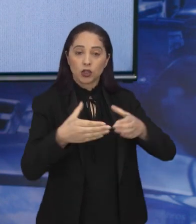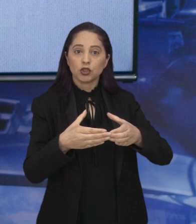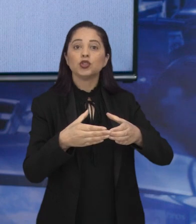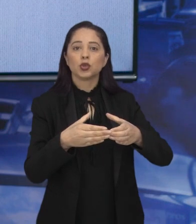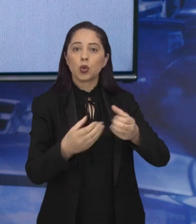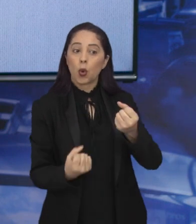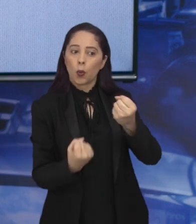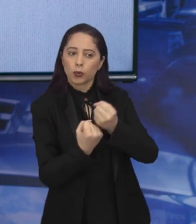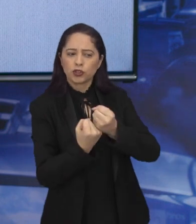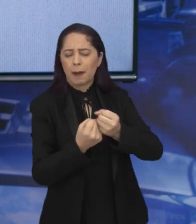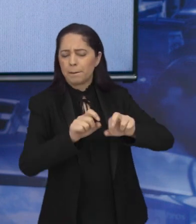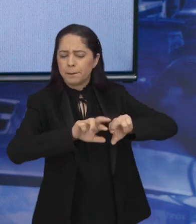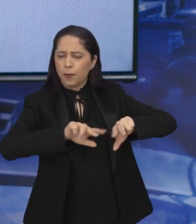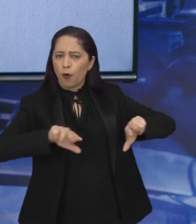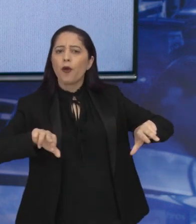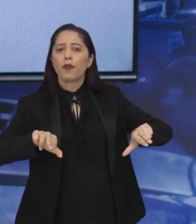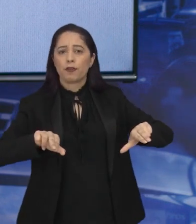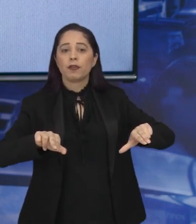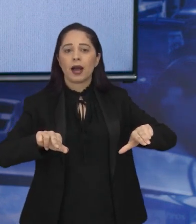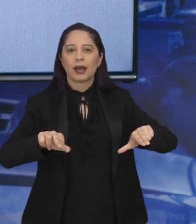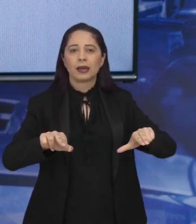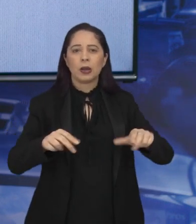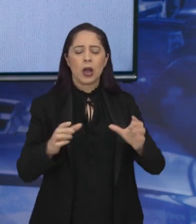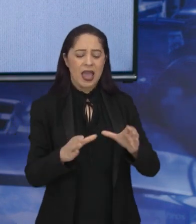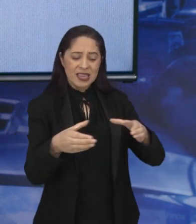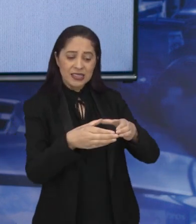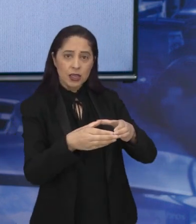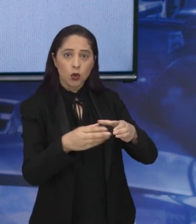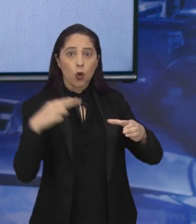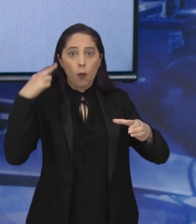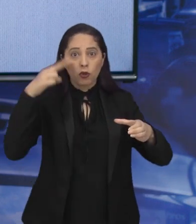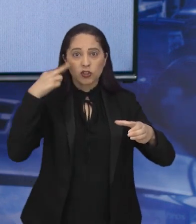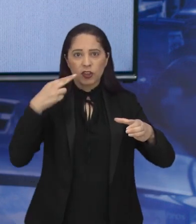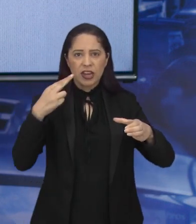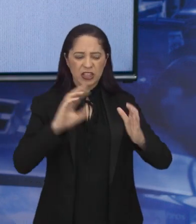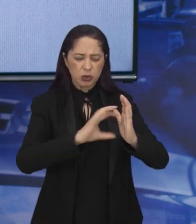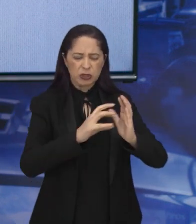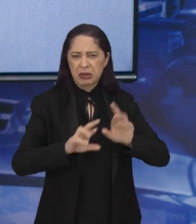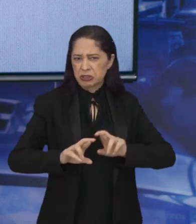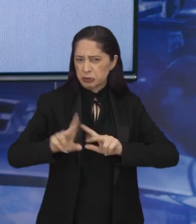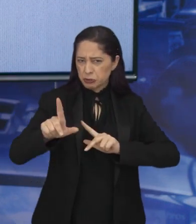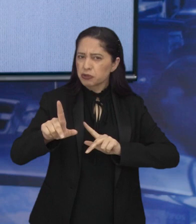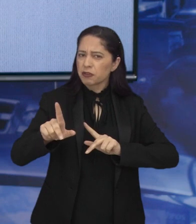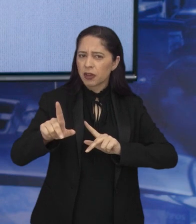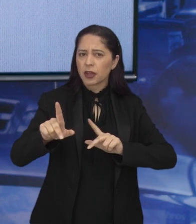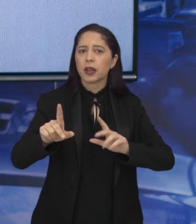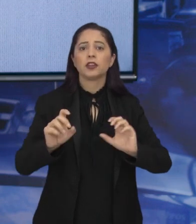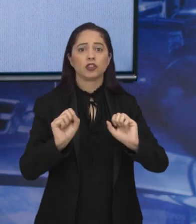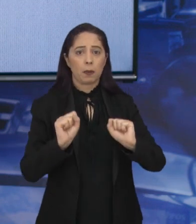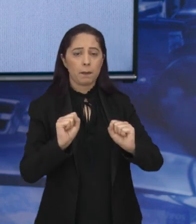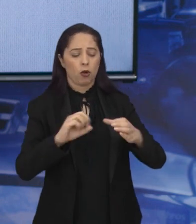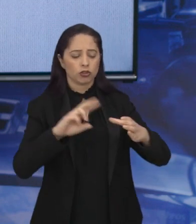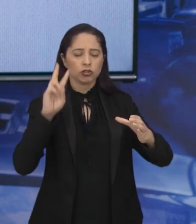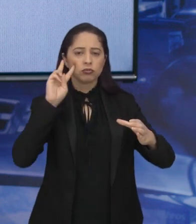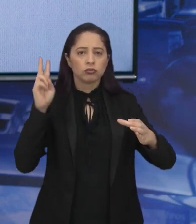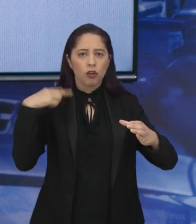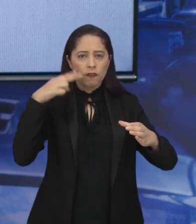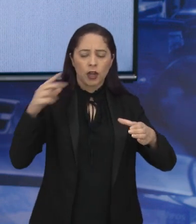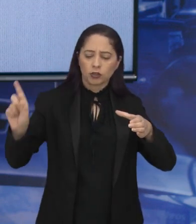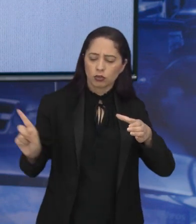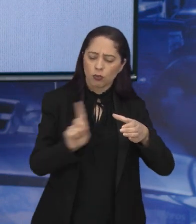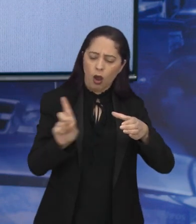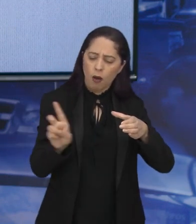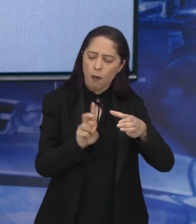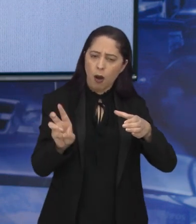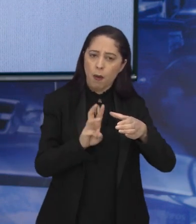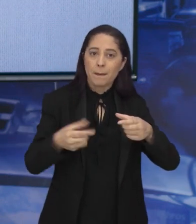frentes parlamentares. Esses são grupos formados por representantes de diferentes partidos e que atuam junto com a